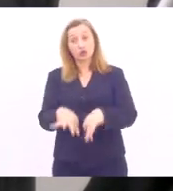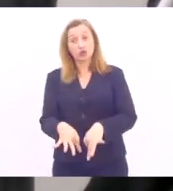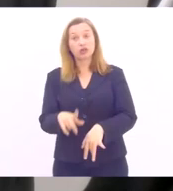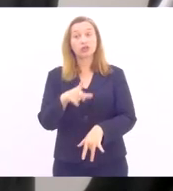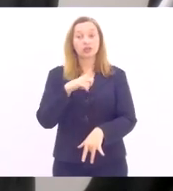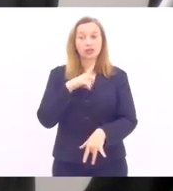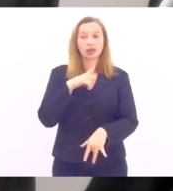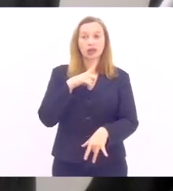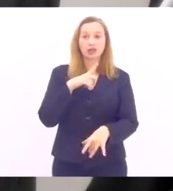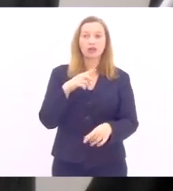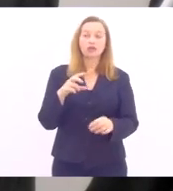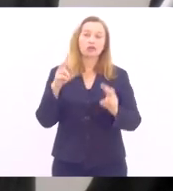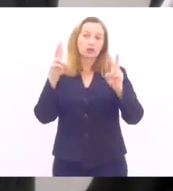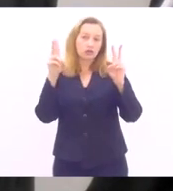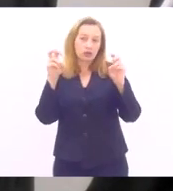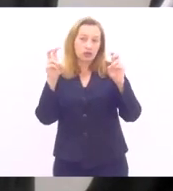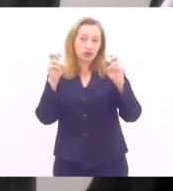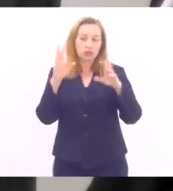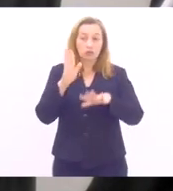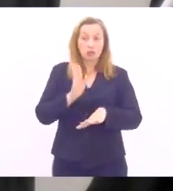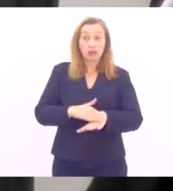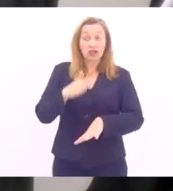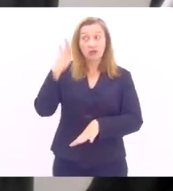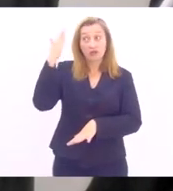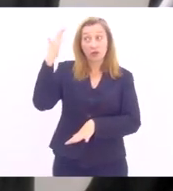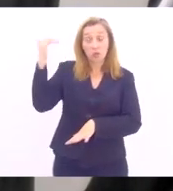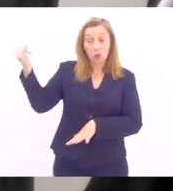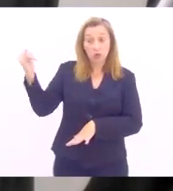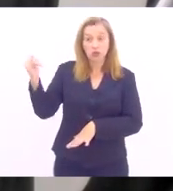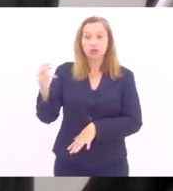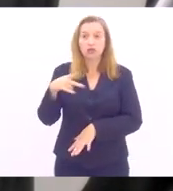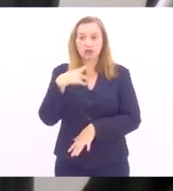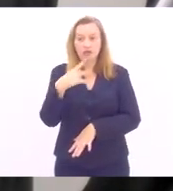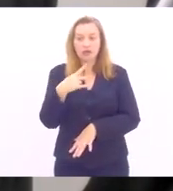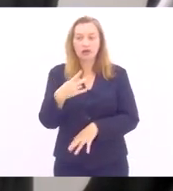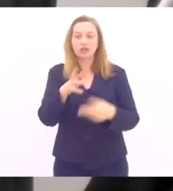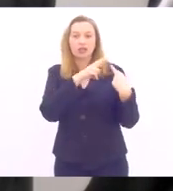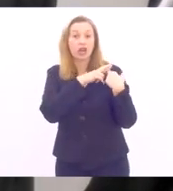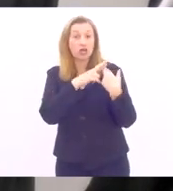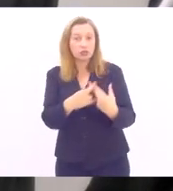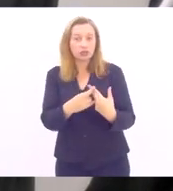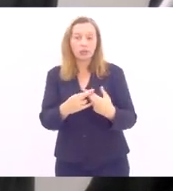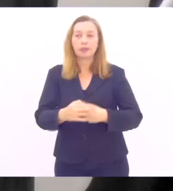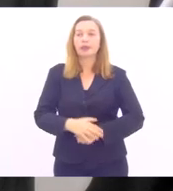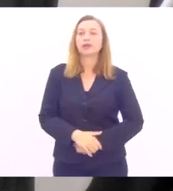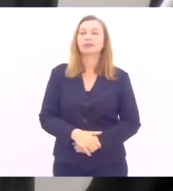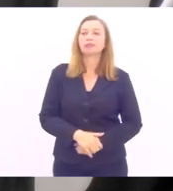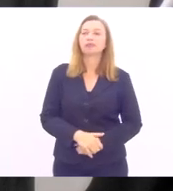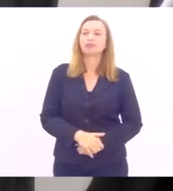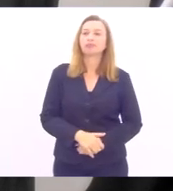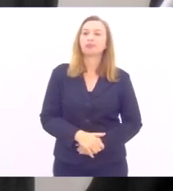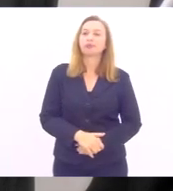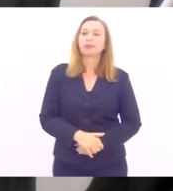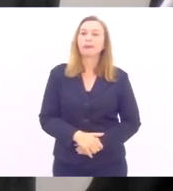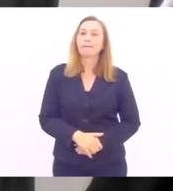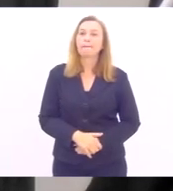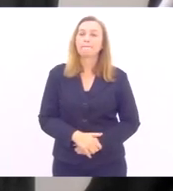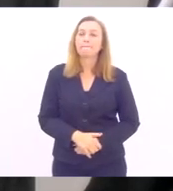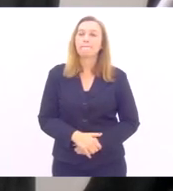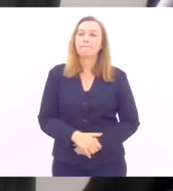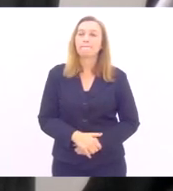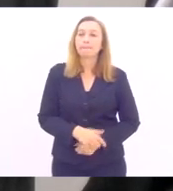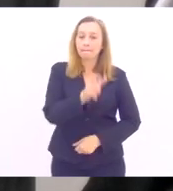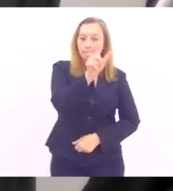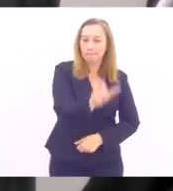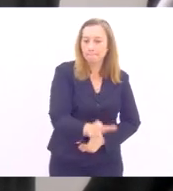mais polêmicos, que são aqueles que colocam a questão da responsabilidade sobre os indivíduos